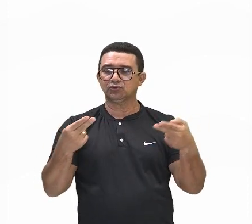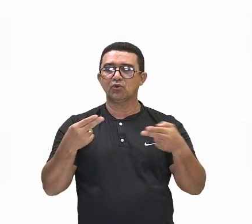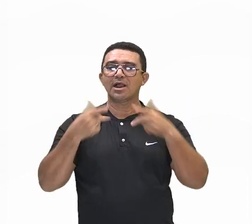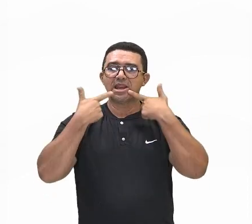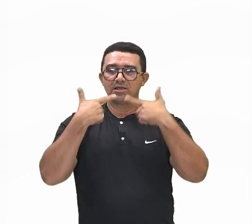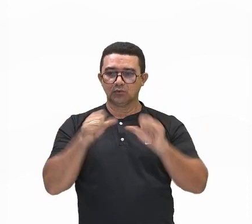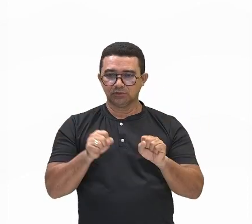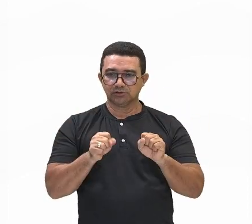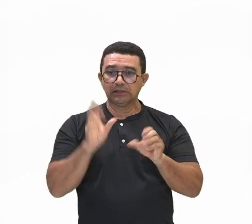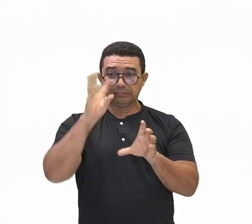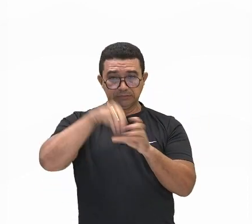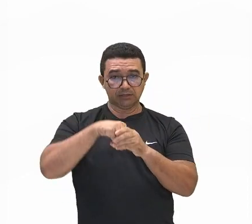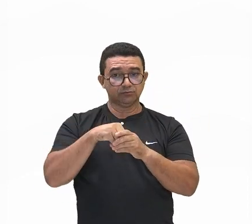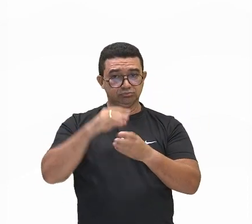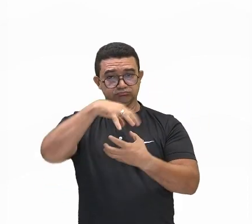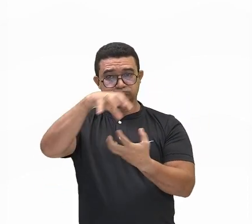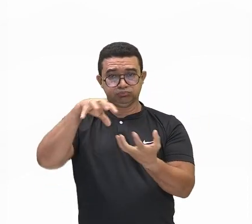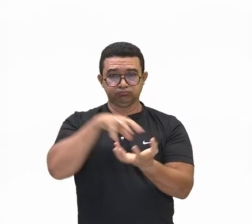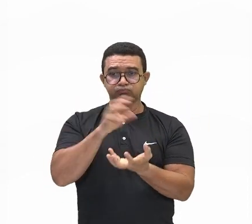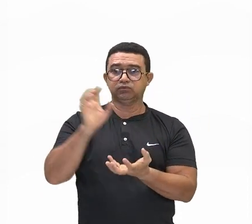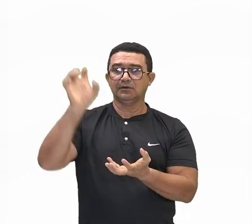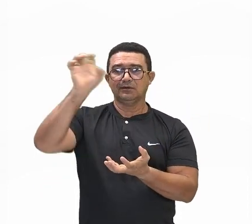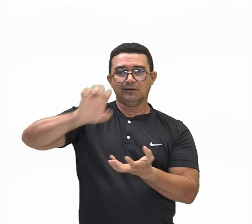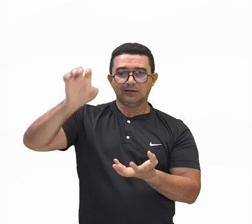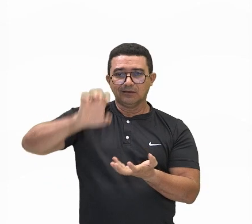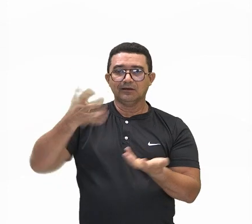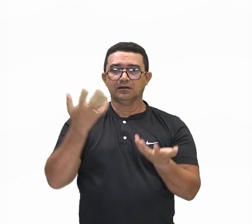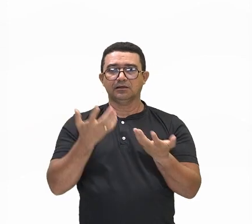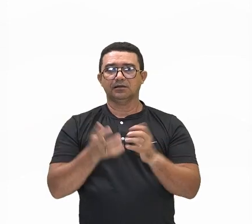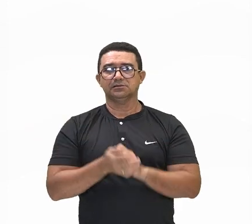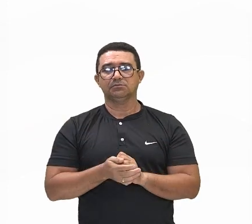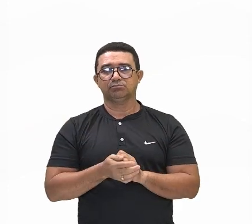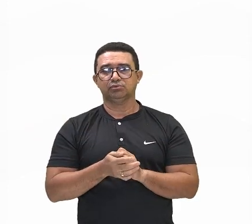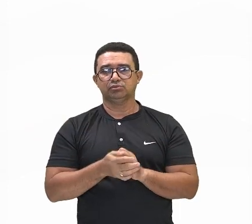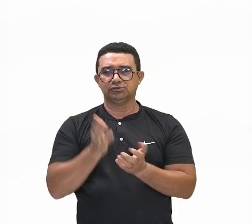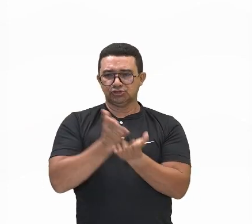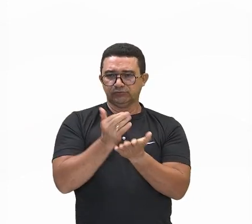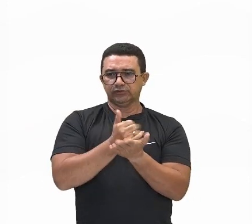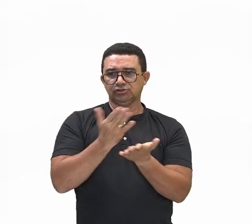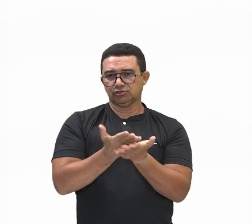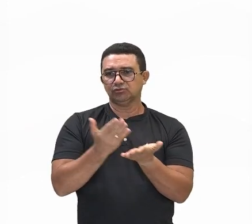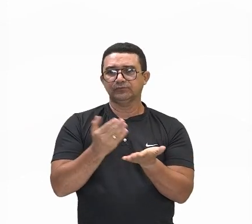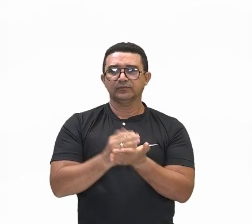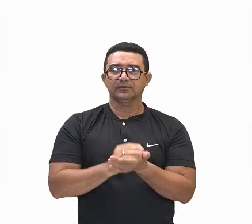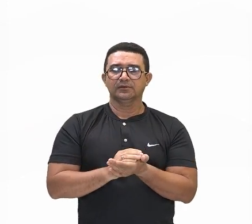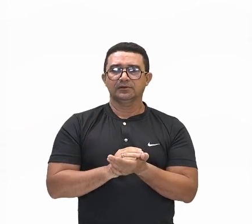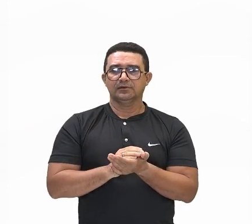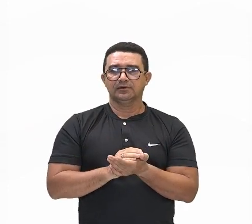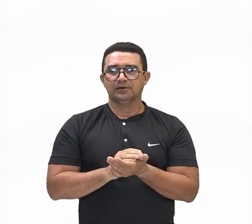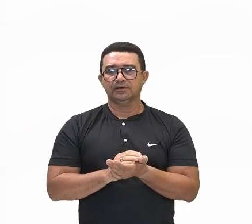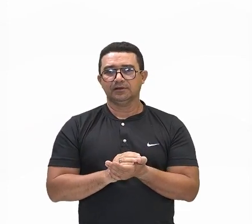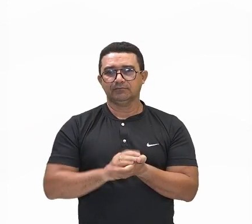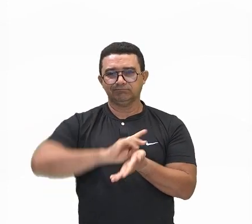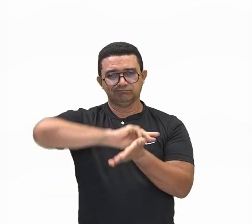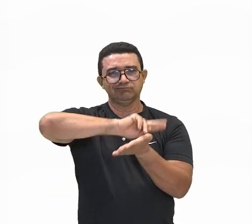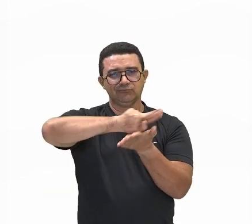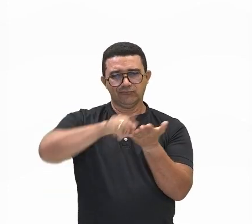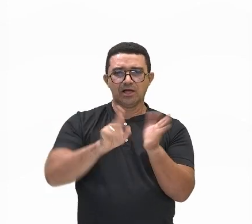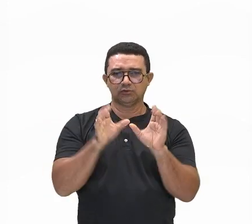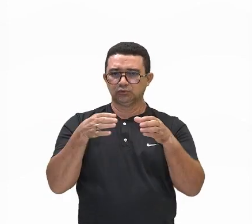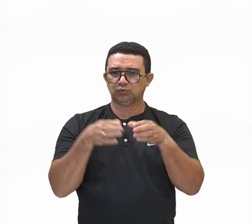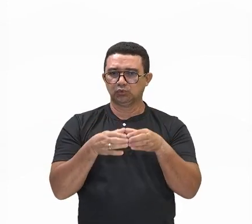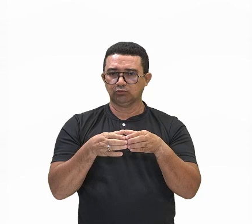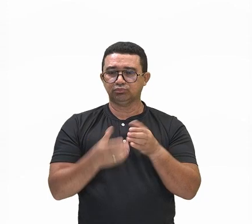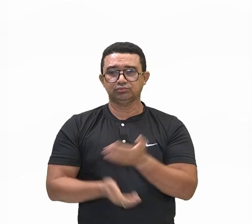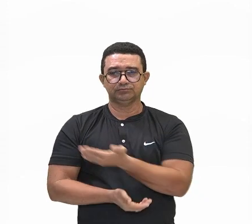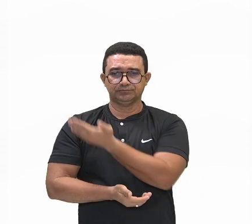que vai estar aí dividido entre os eslavos, entre os latinos, entre os germânicos, entre